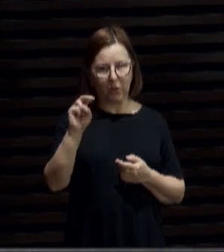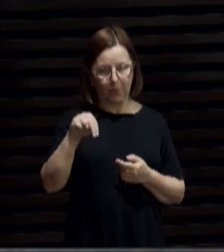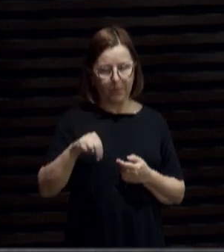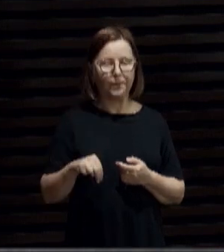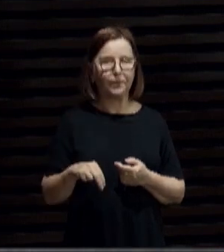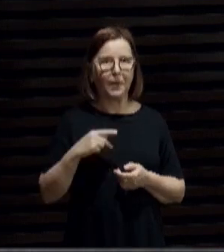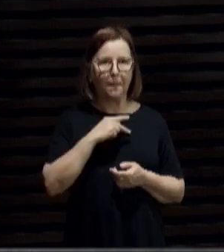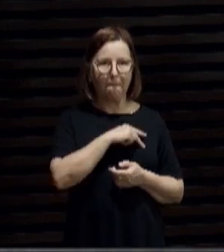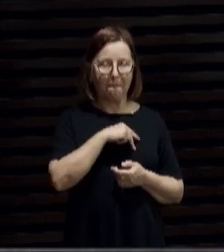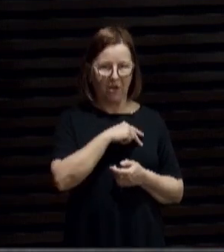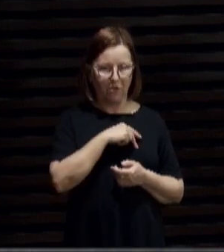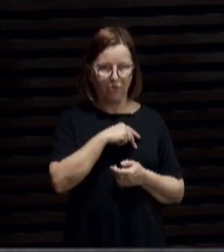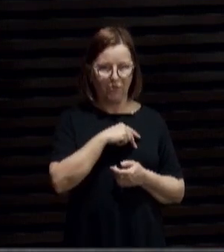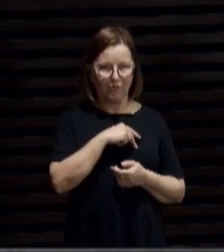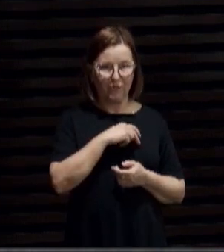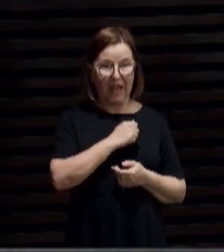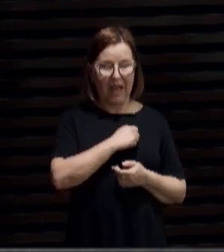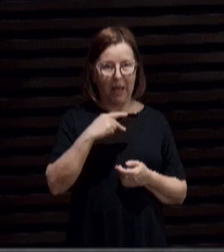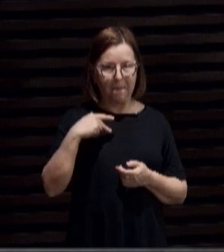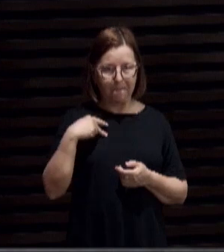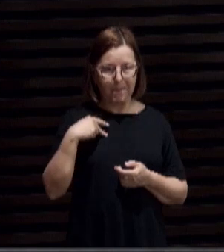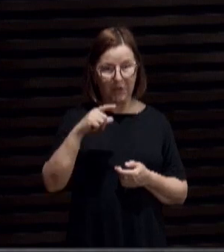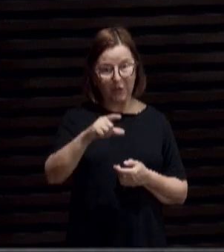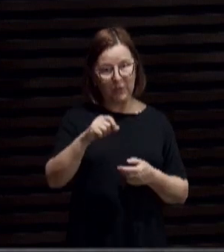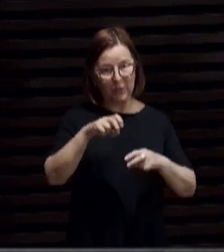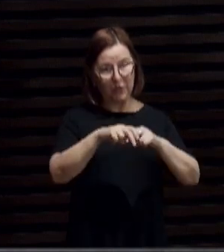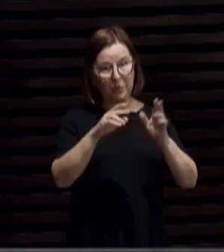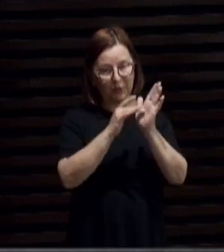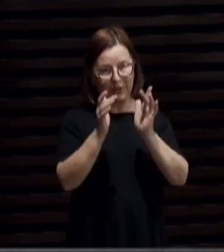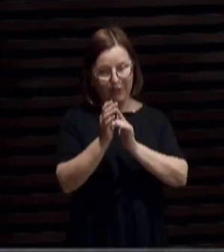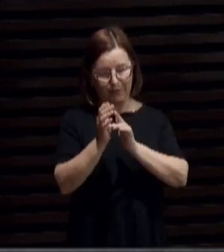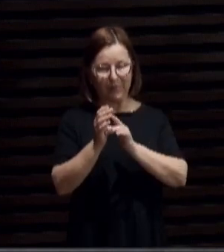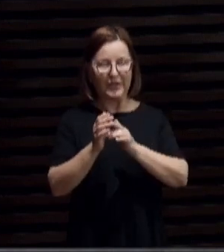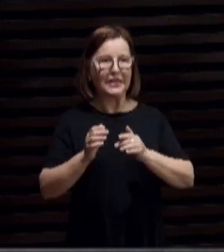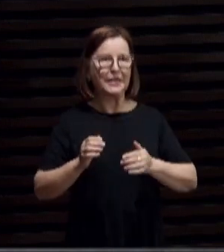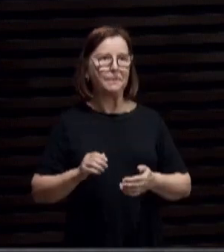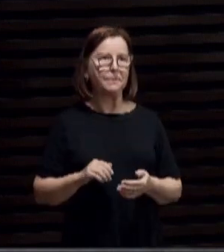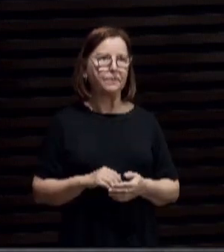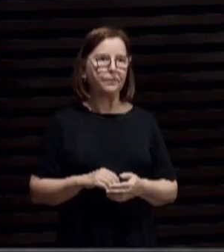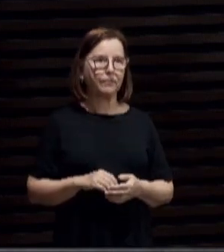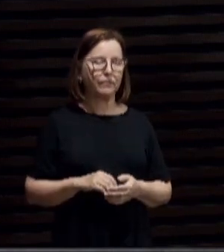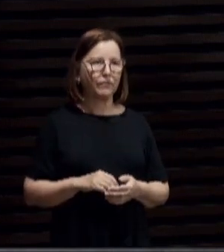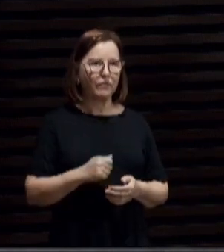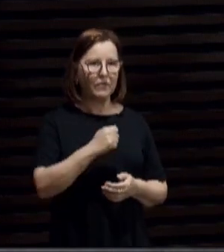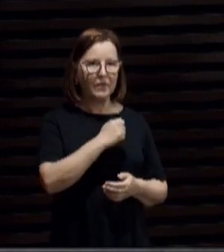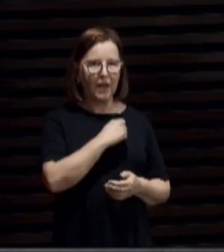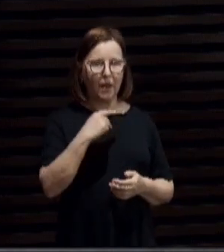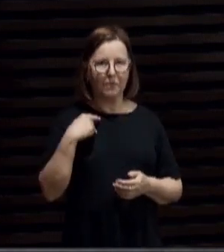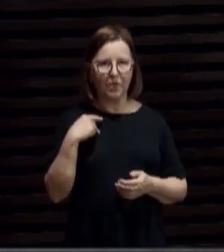ele chama de um abortivo, um fora do tempo, um apóstolo que